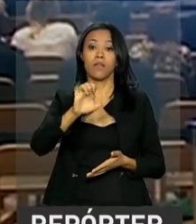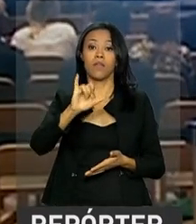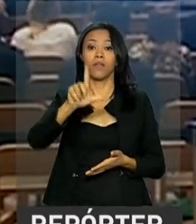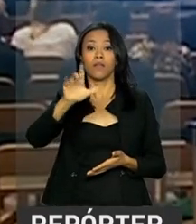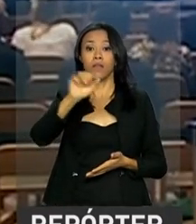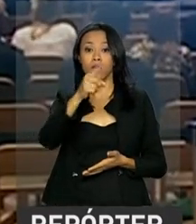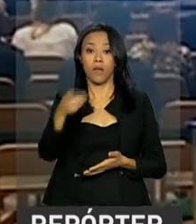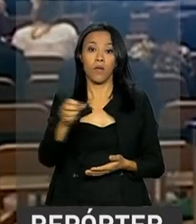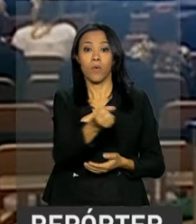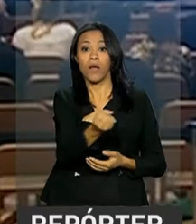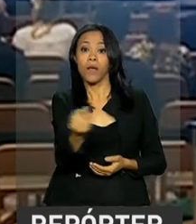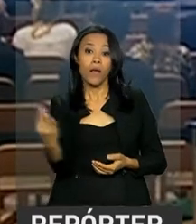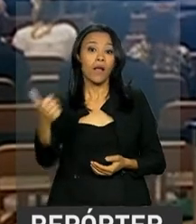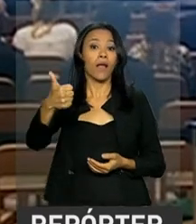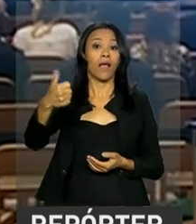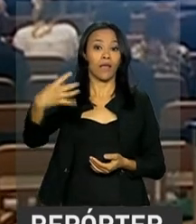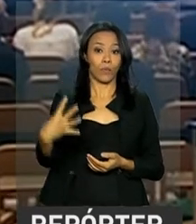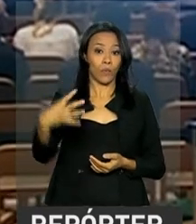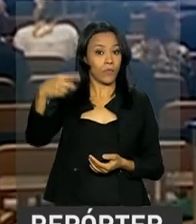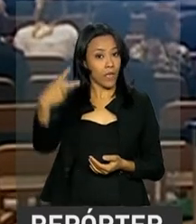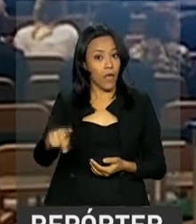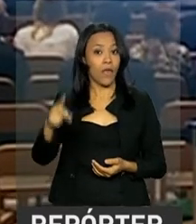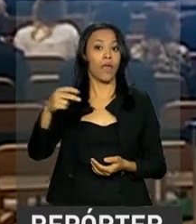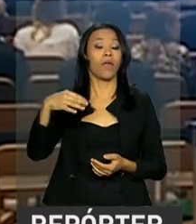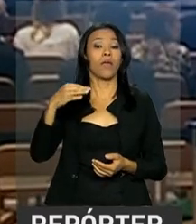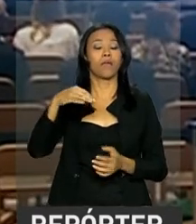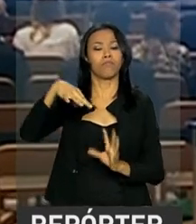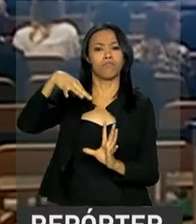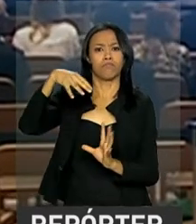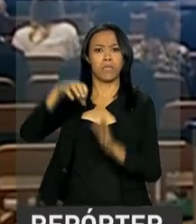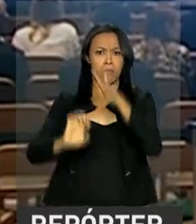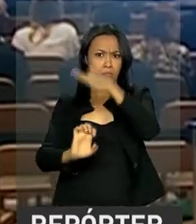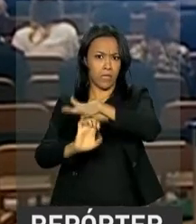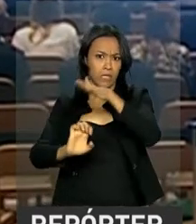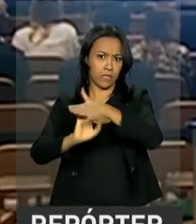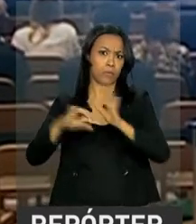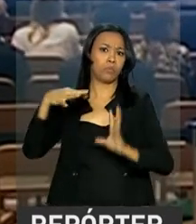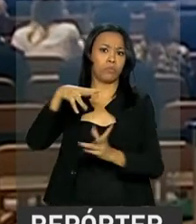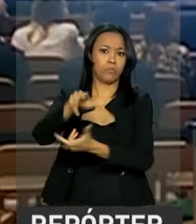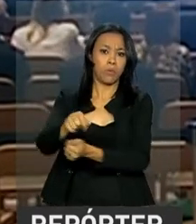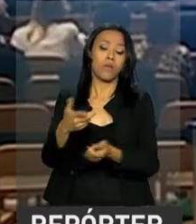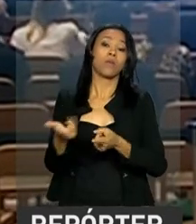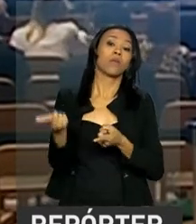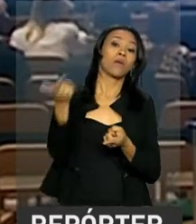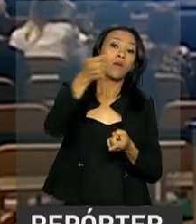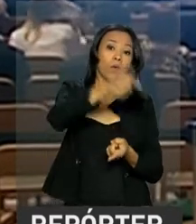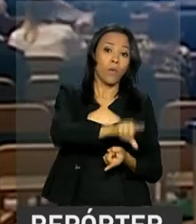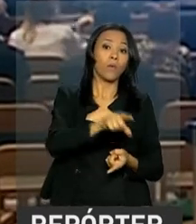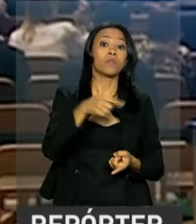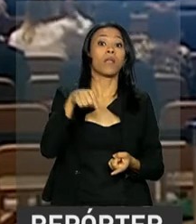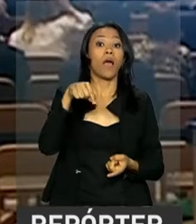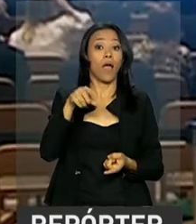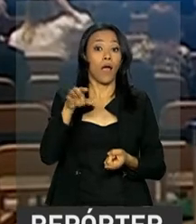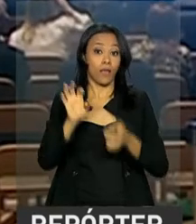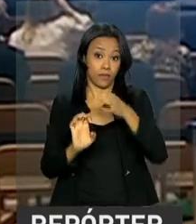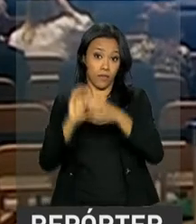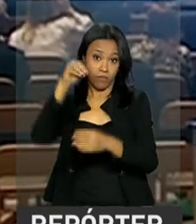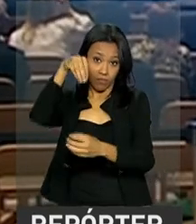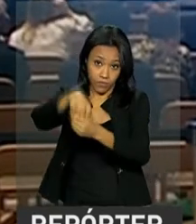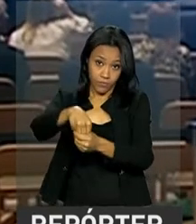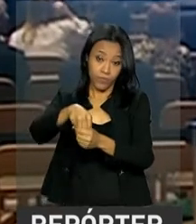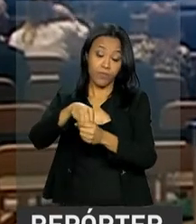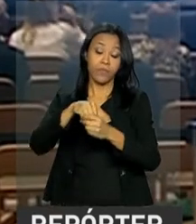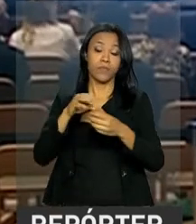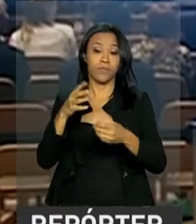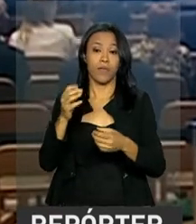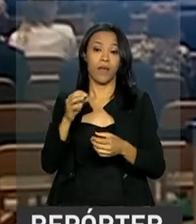pré-sal. 14 dessas empresas são multinacionais. A Petrobras está incluída nessas 16 empresas e ela